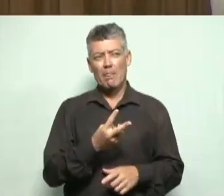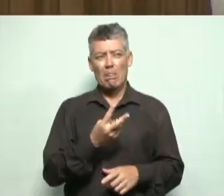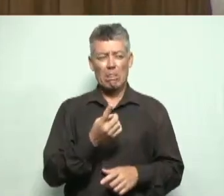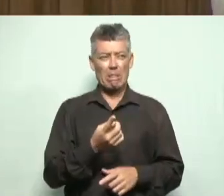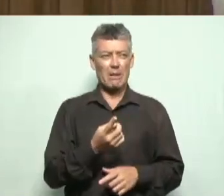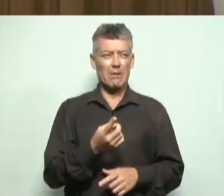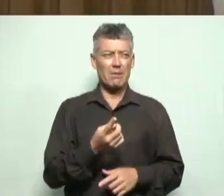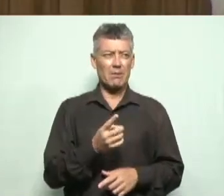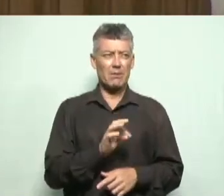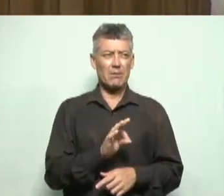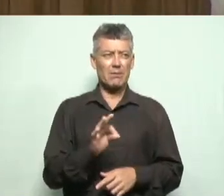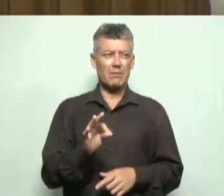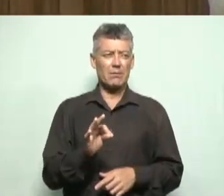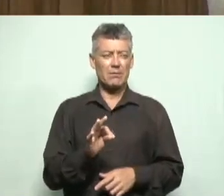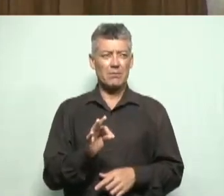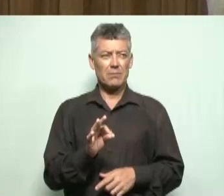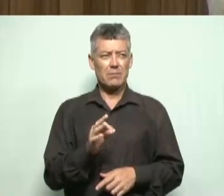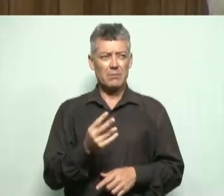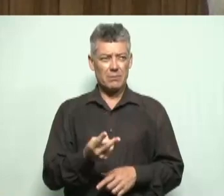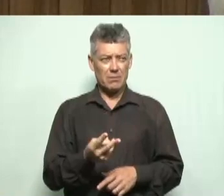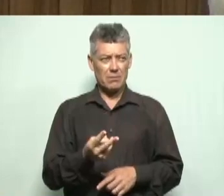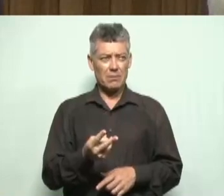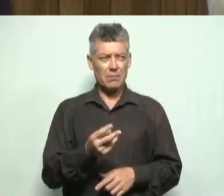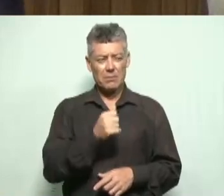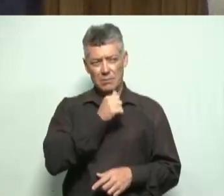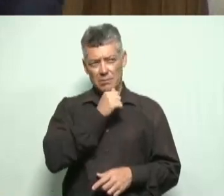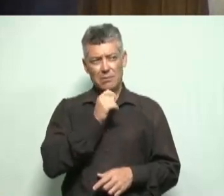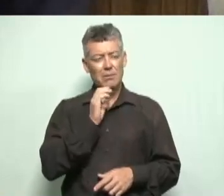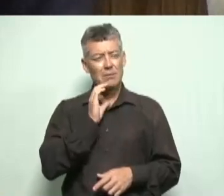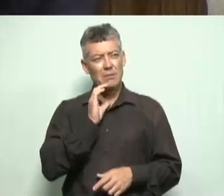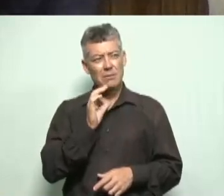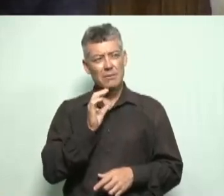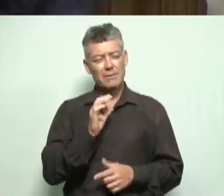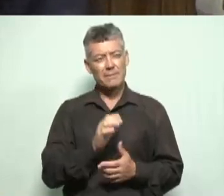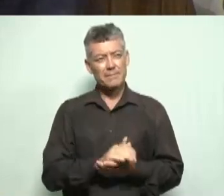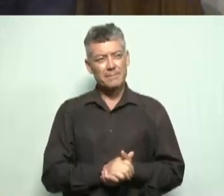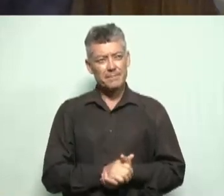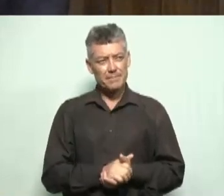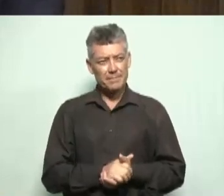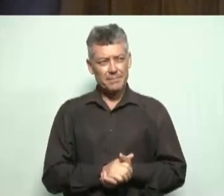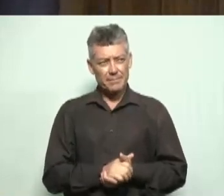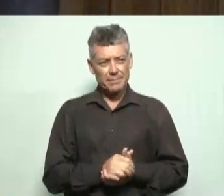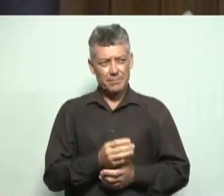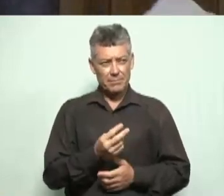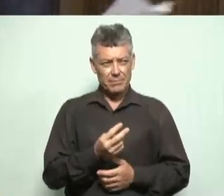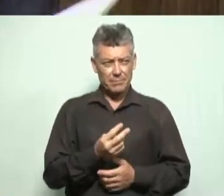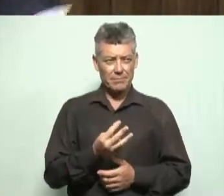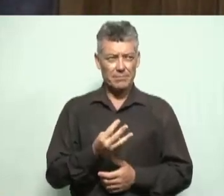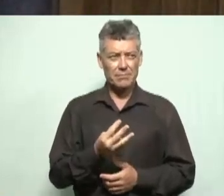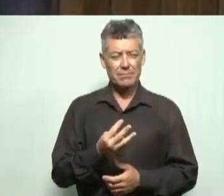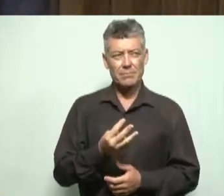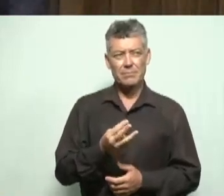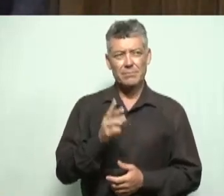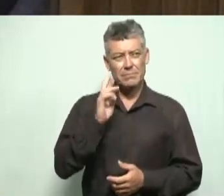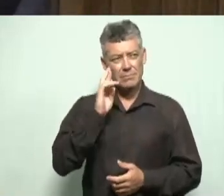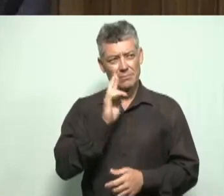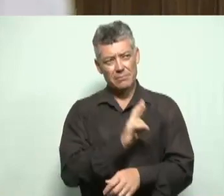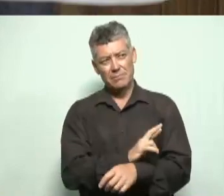321, vereador Teste Noco. Projeto 322, vereador Aldo Clemente. Projeto 323, professor Roberto Paulino.